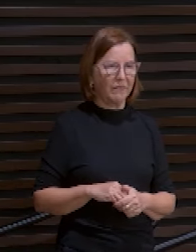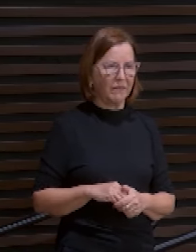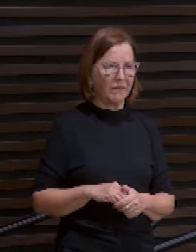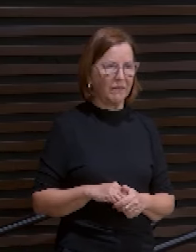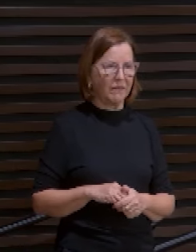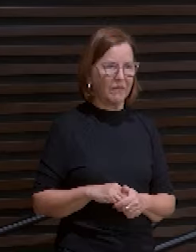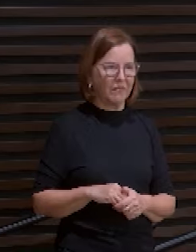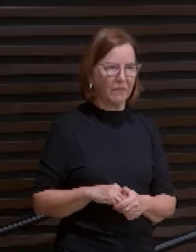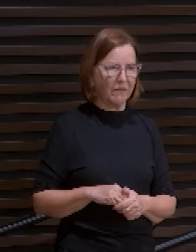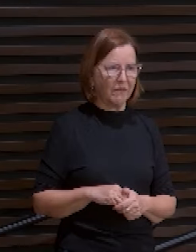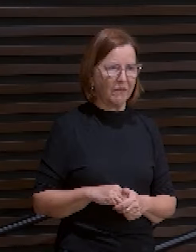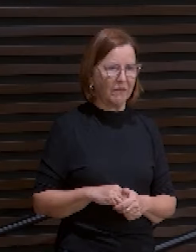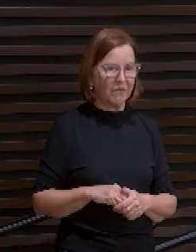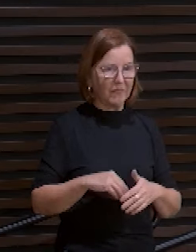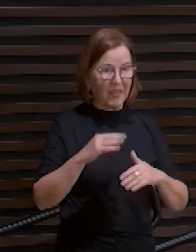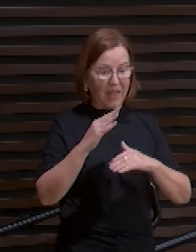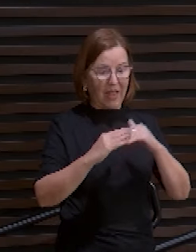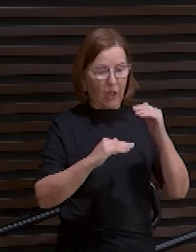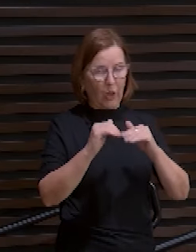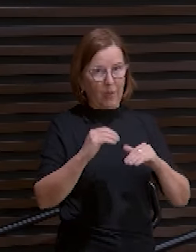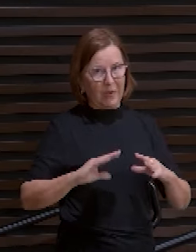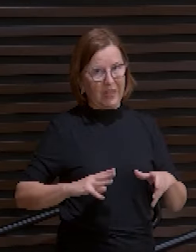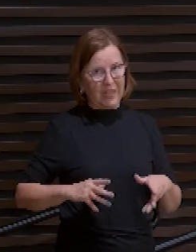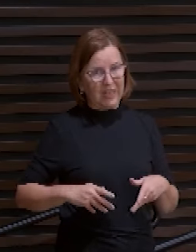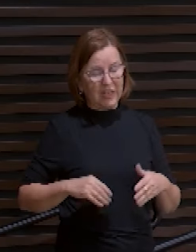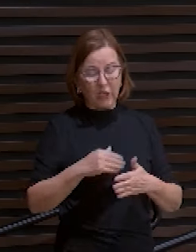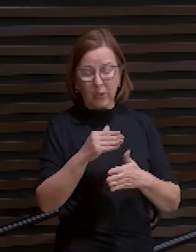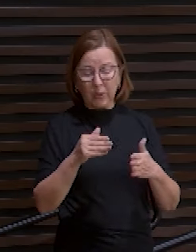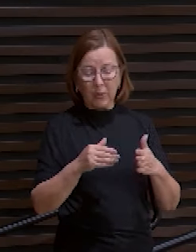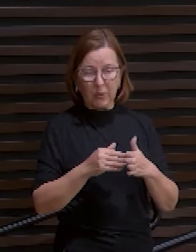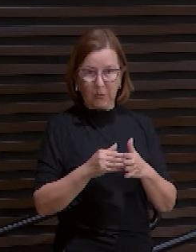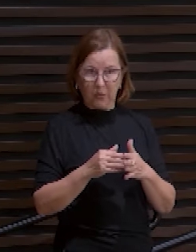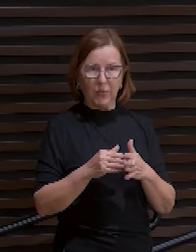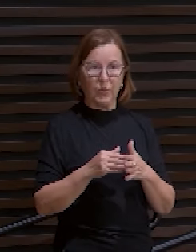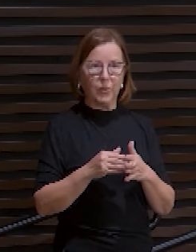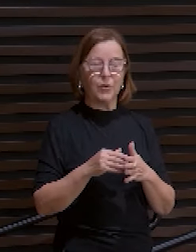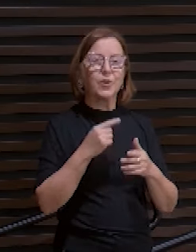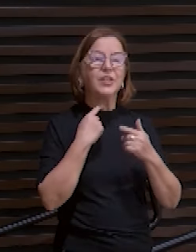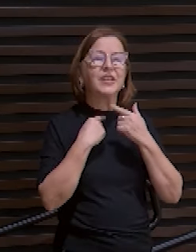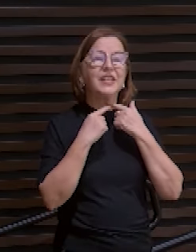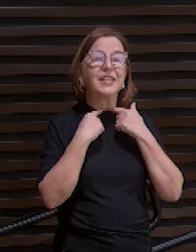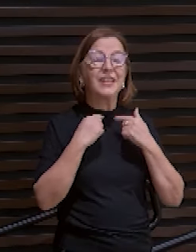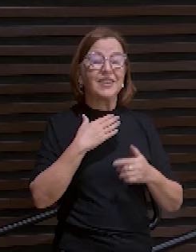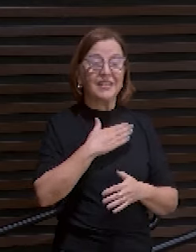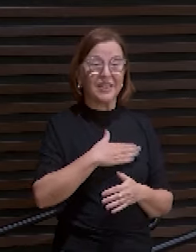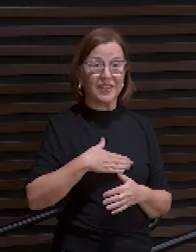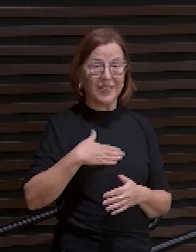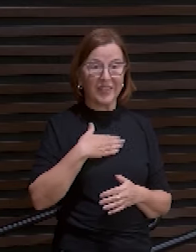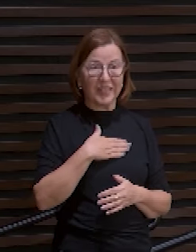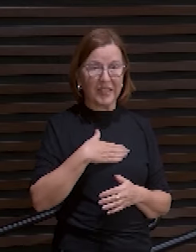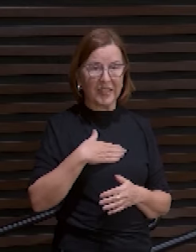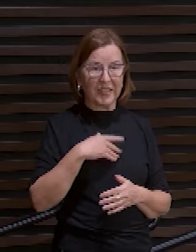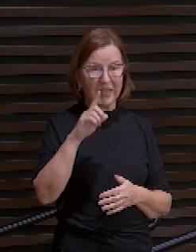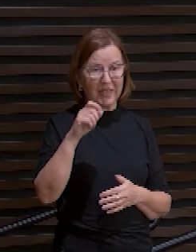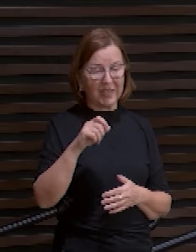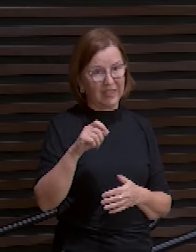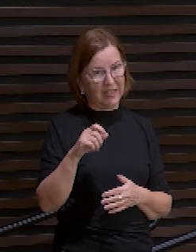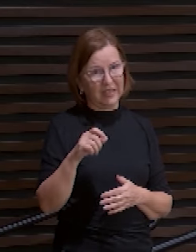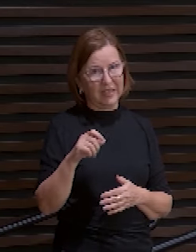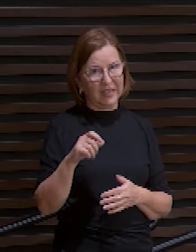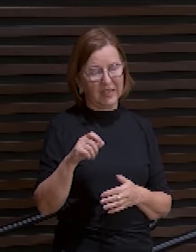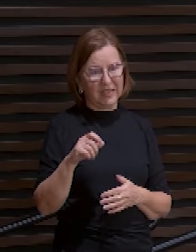boletim a obra da Carne é tudo aquilo que deseja se satisfazer e ser o próprio senhor de